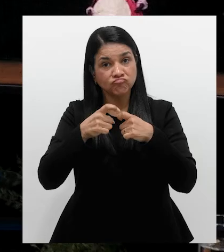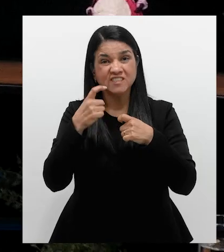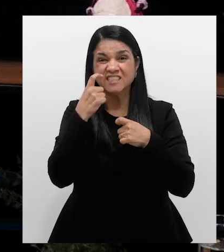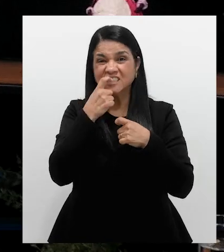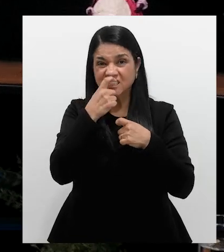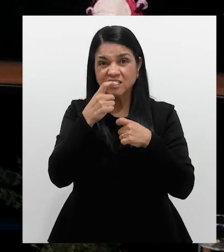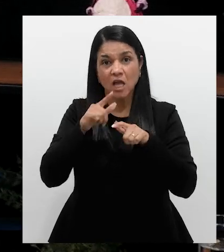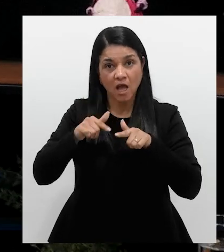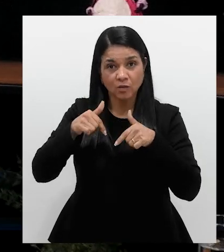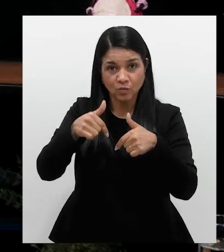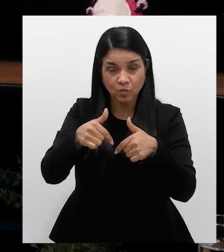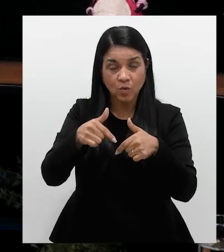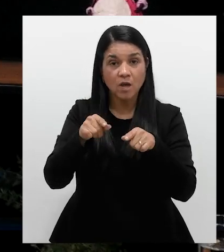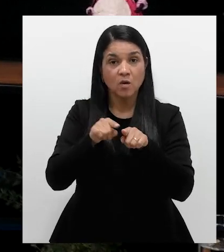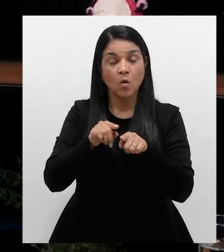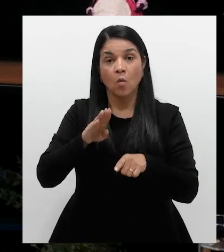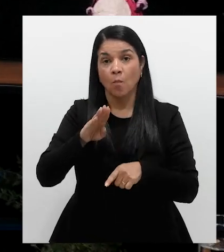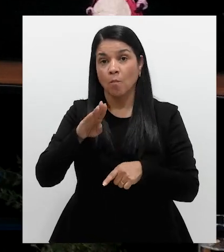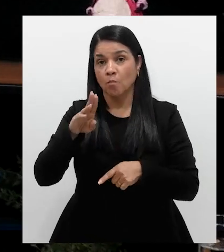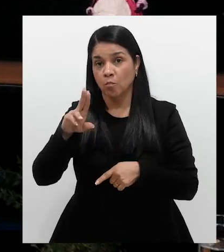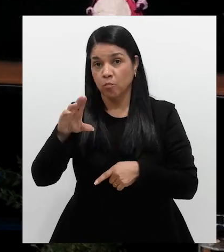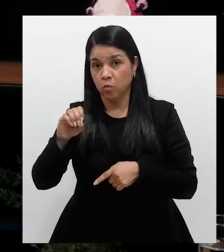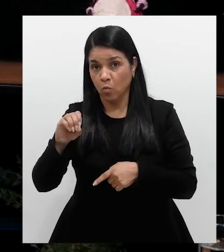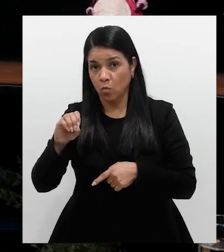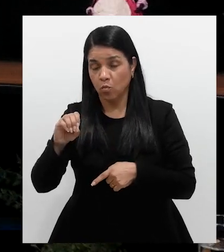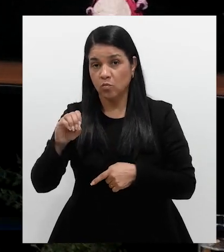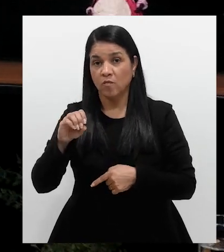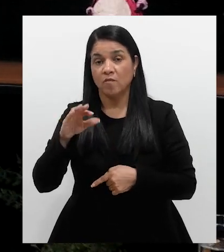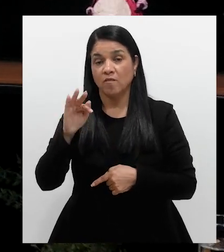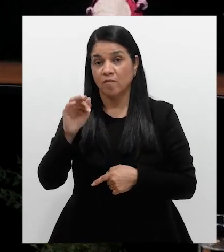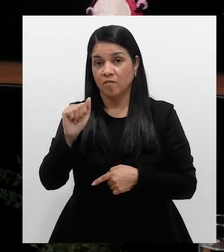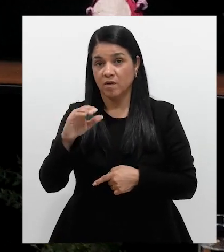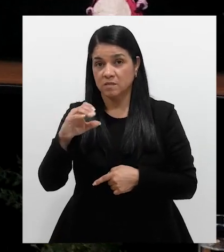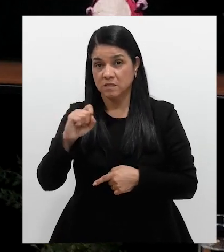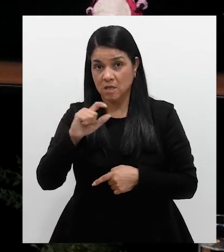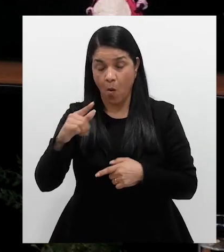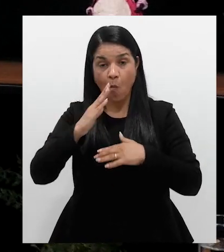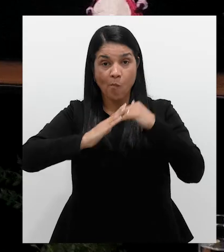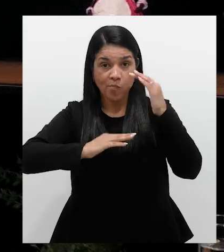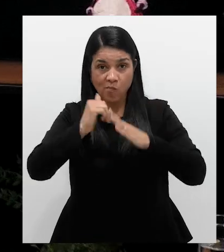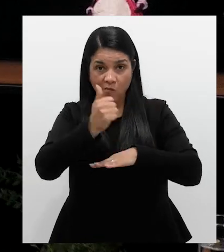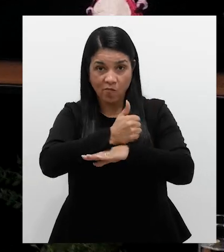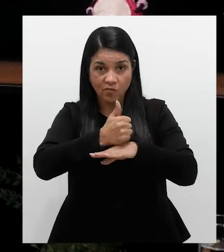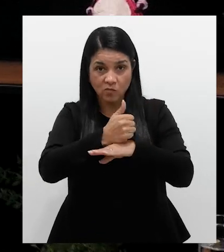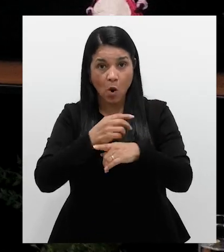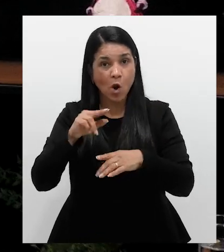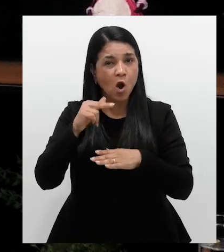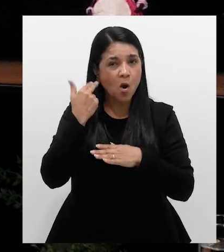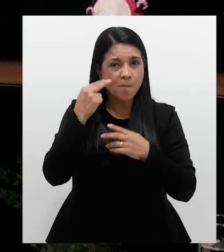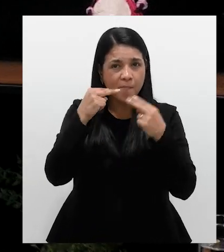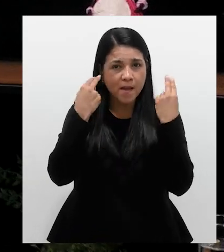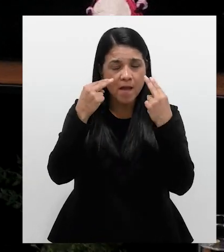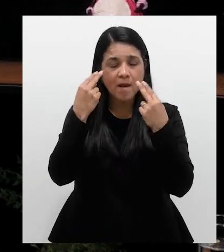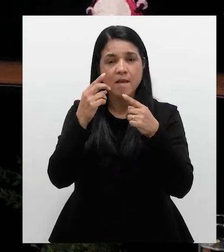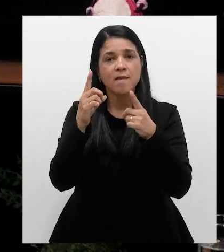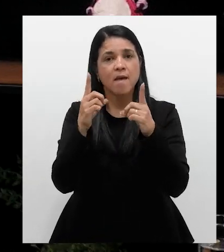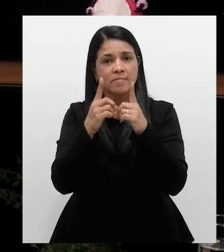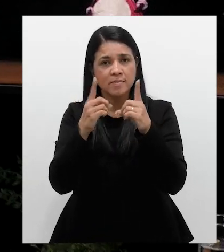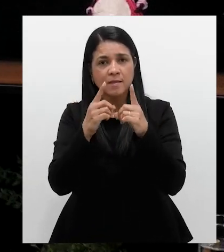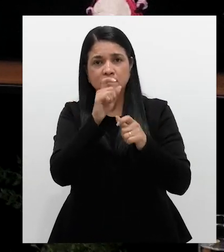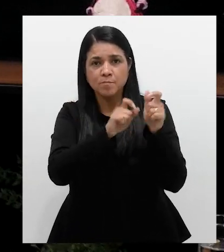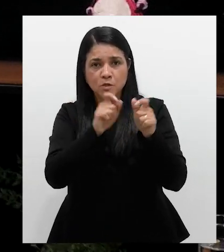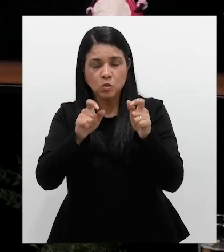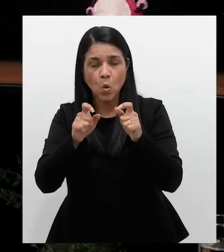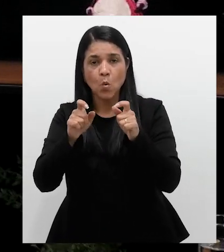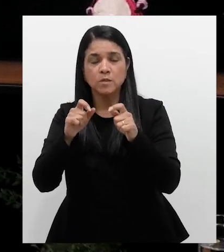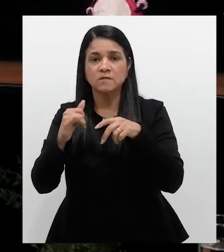cirurgião buco-maxilofacial, uma especialidade odontológica, esse é o profissional que opera, que atende, né, pessoas